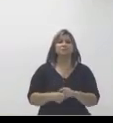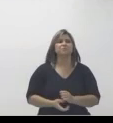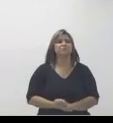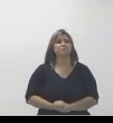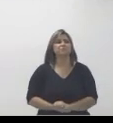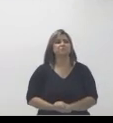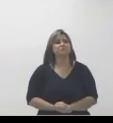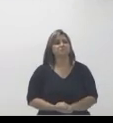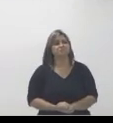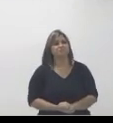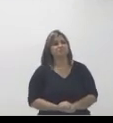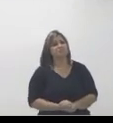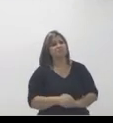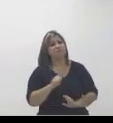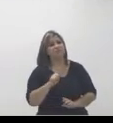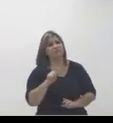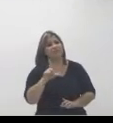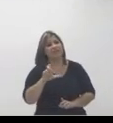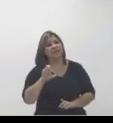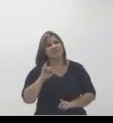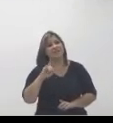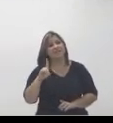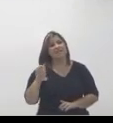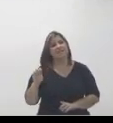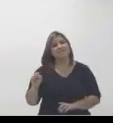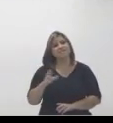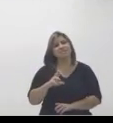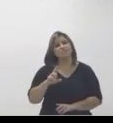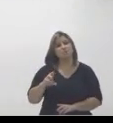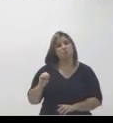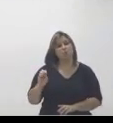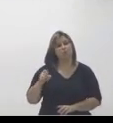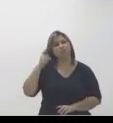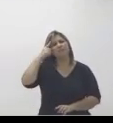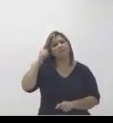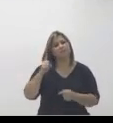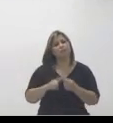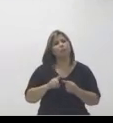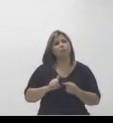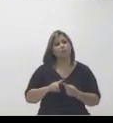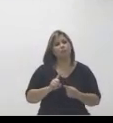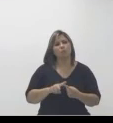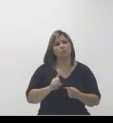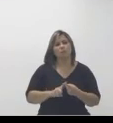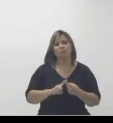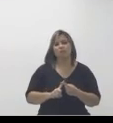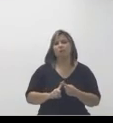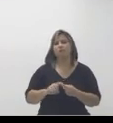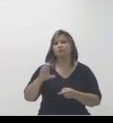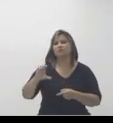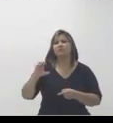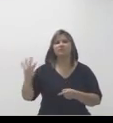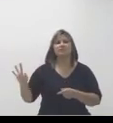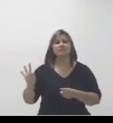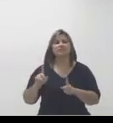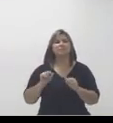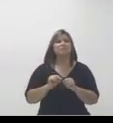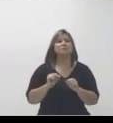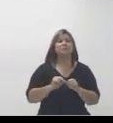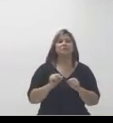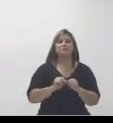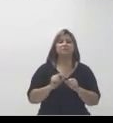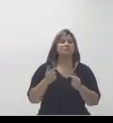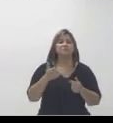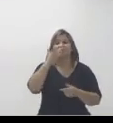tá trazendo aqui uma questão entende e concorda que as comunidades terapêuticas não são a solução mas o que fazer com o usuário que não